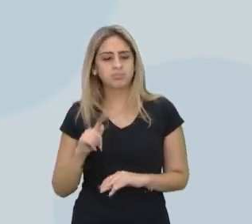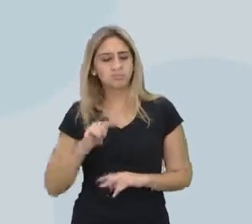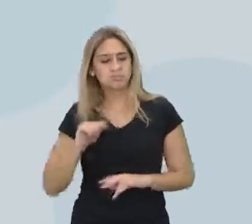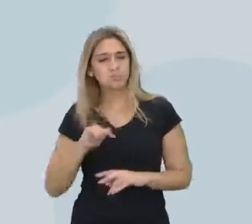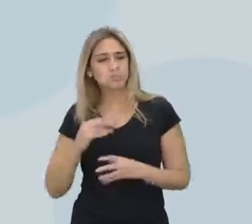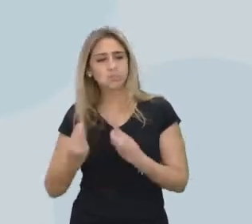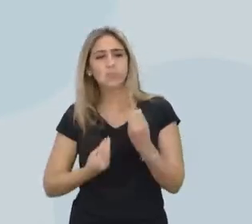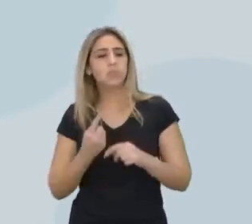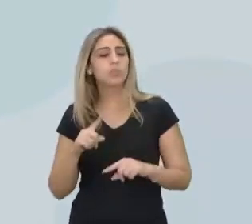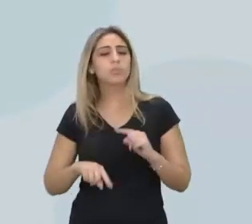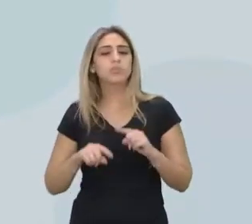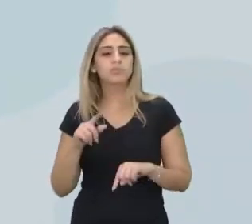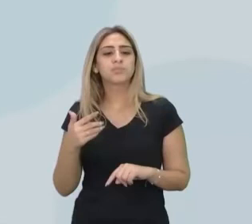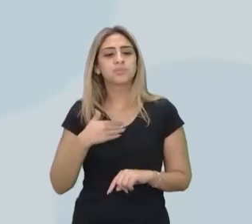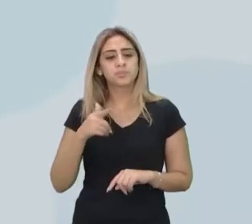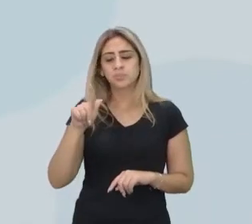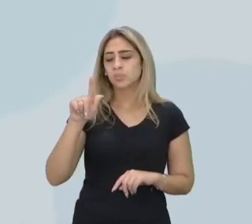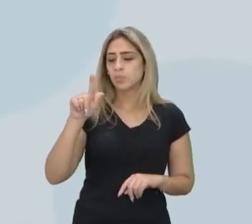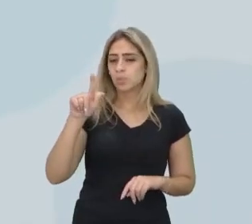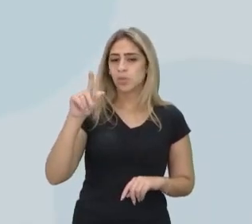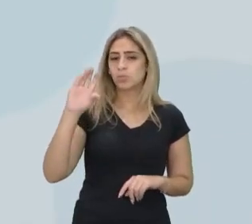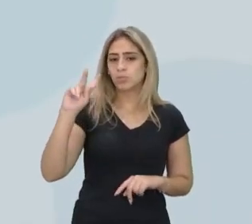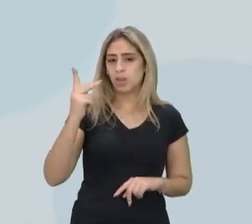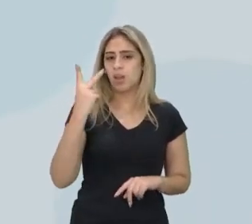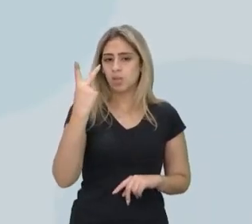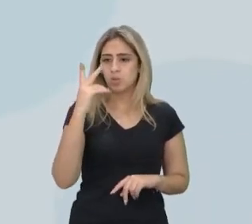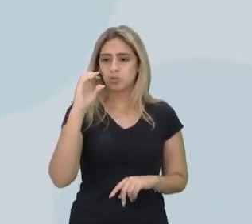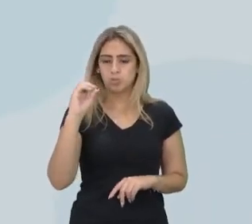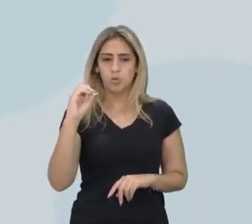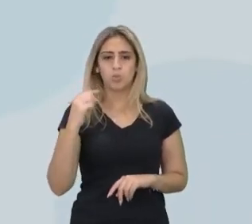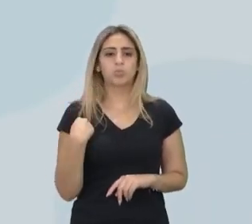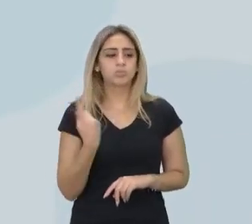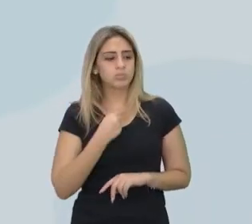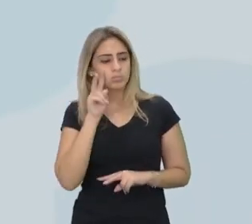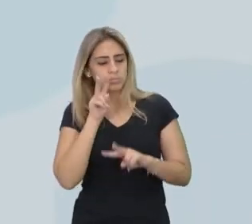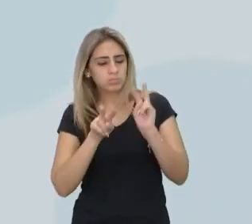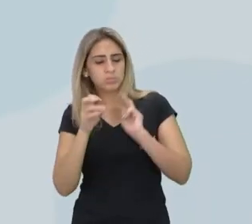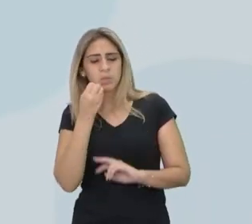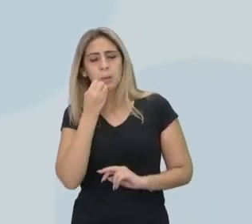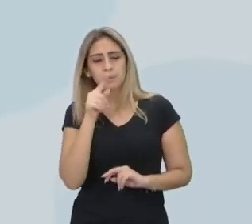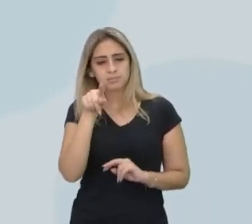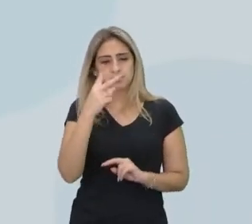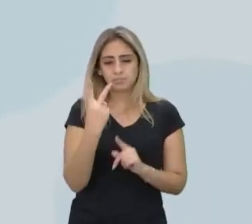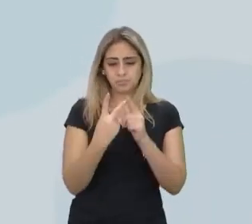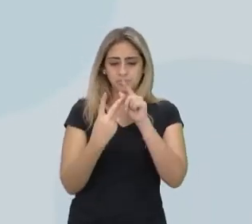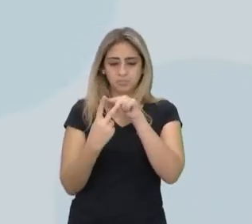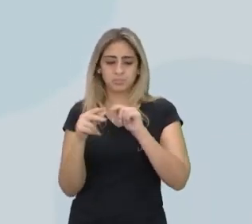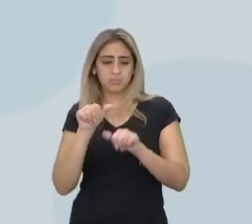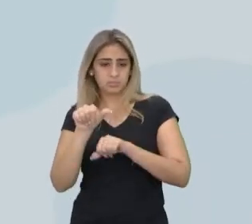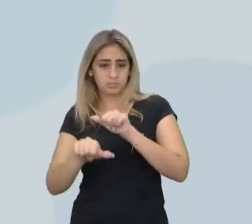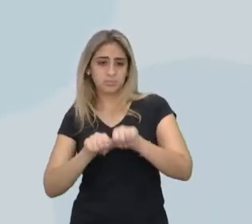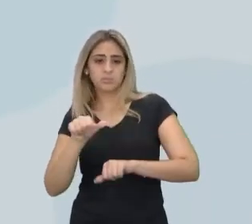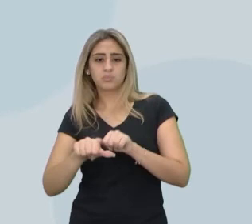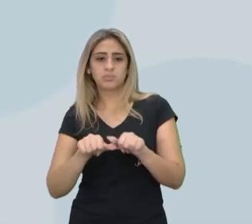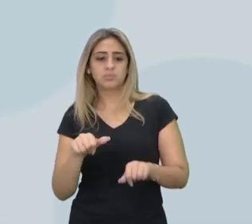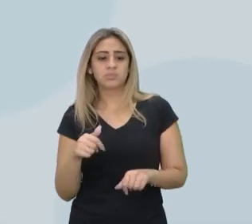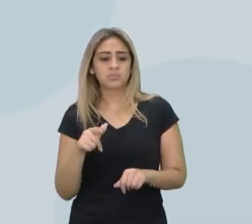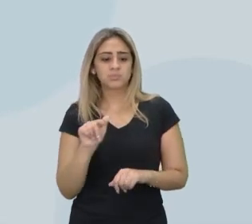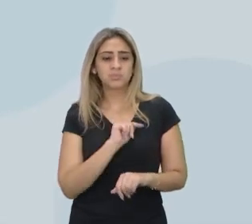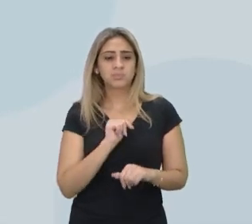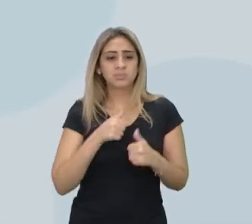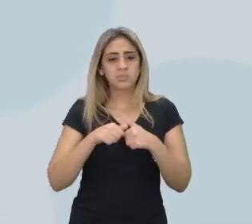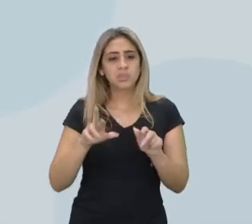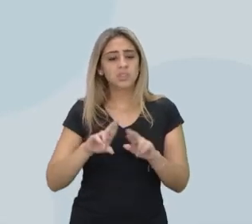como produto o meu gás carbônico. Se a gente olhar bem para essas duas transformações, o reagente